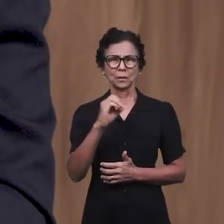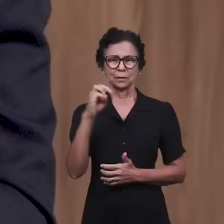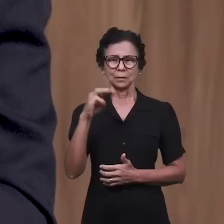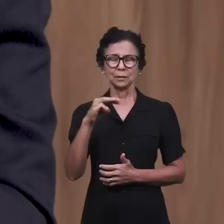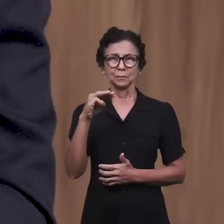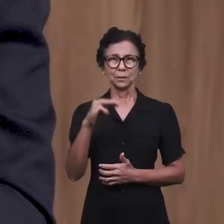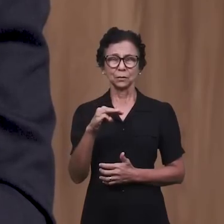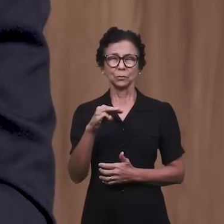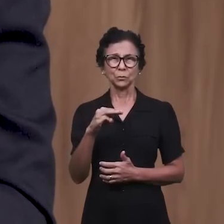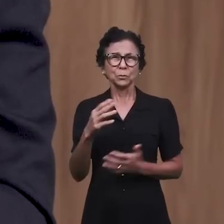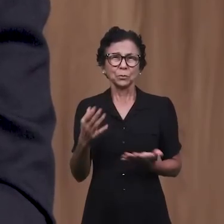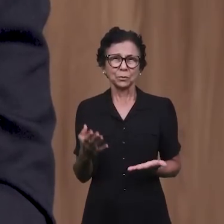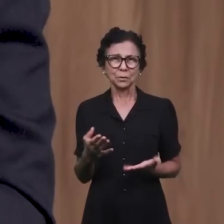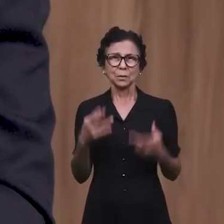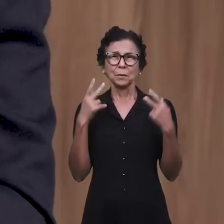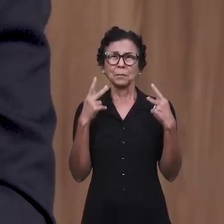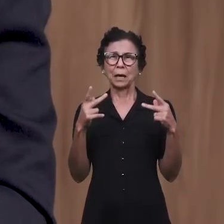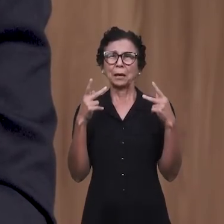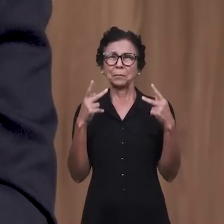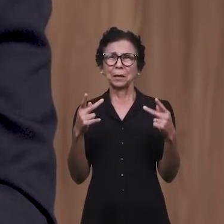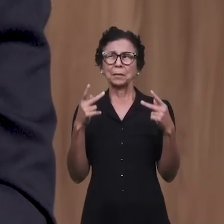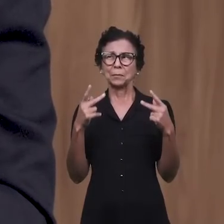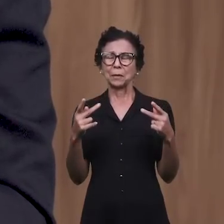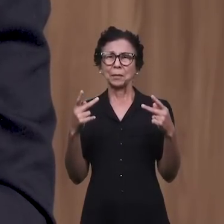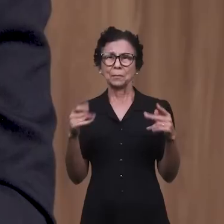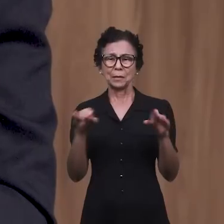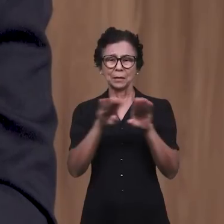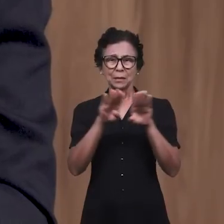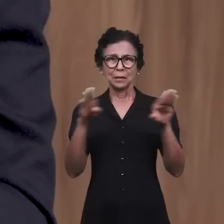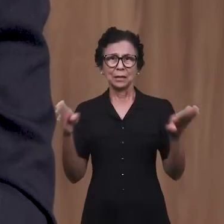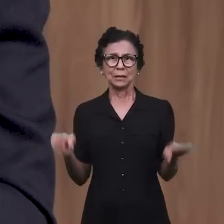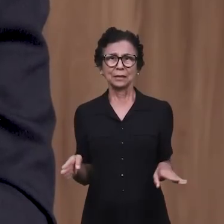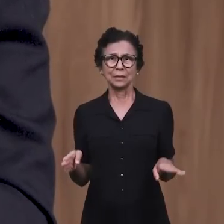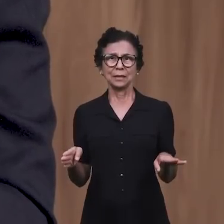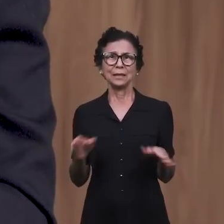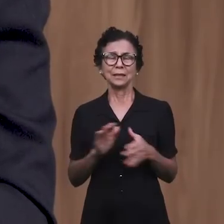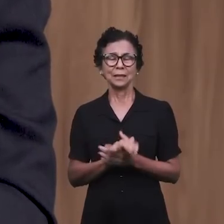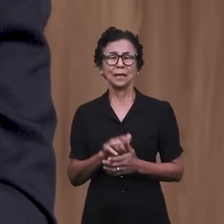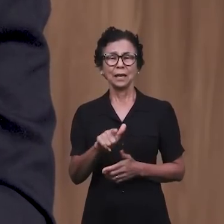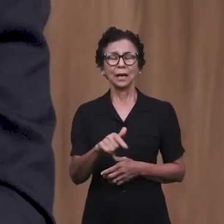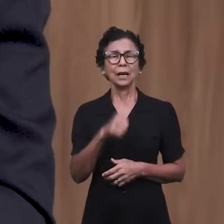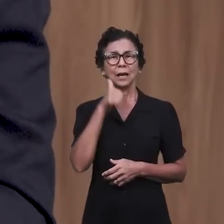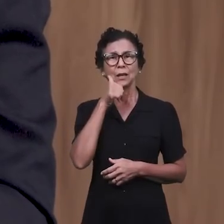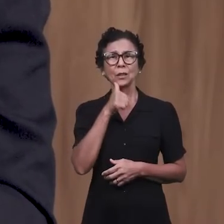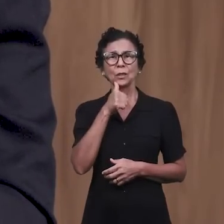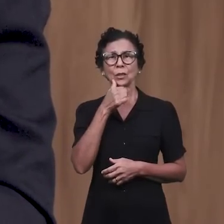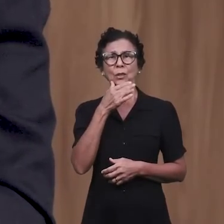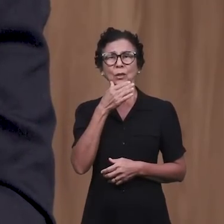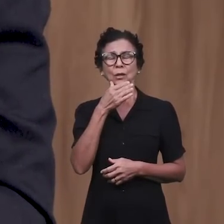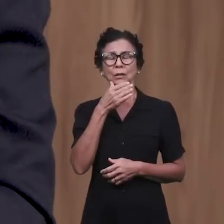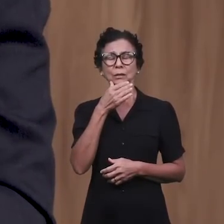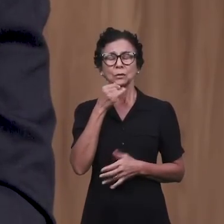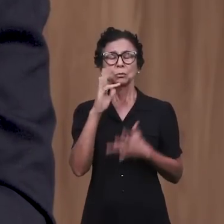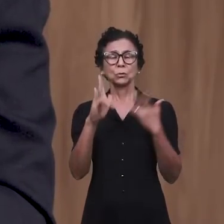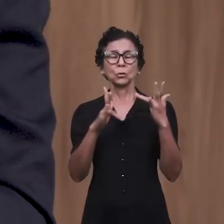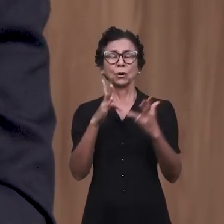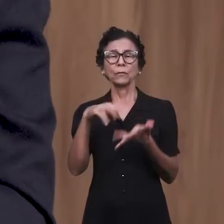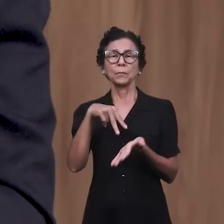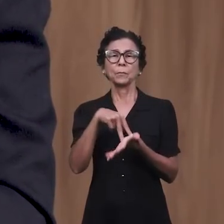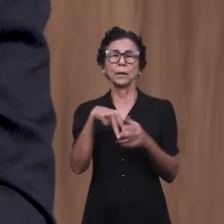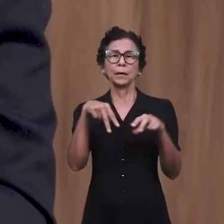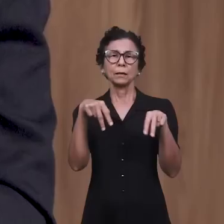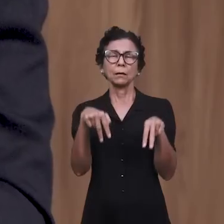mensagem, os noivos estão ali em pé na frente. Dali a pouco o noivo vai acabar desmaiando. Eles vão em pé o tempo todo ali,